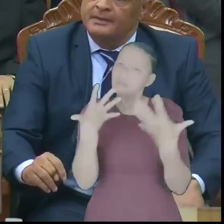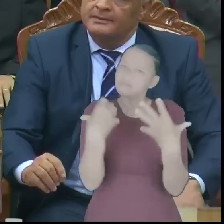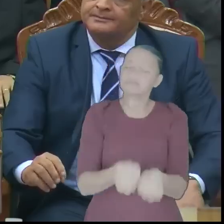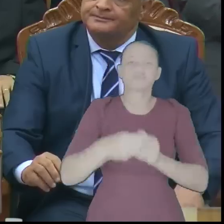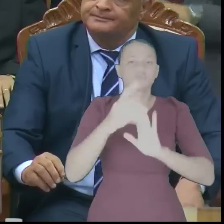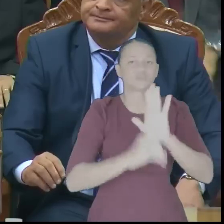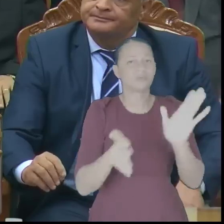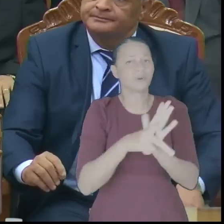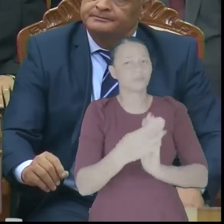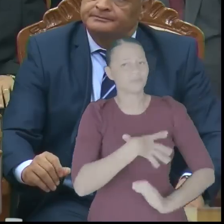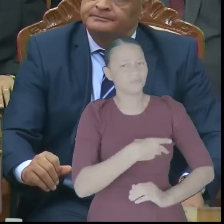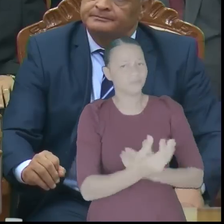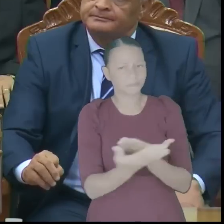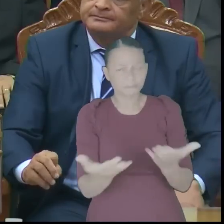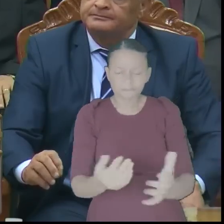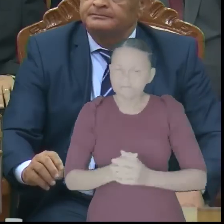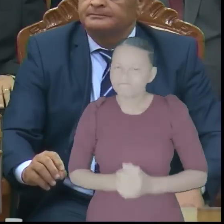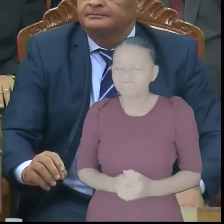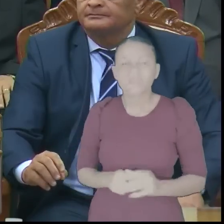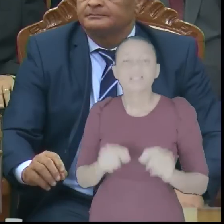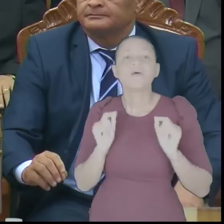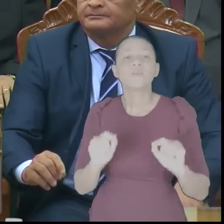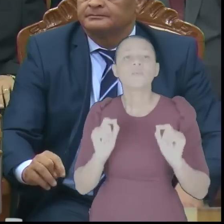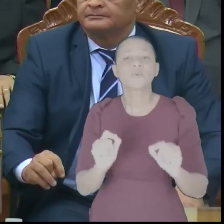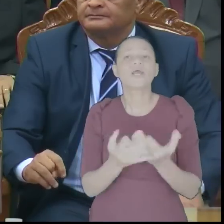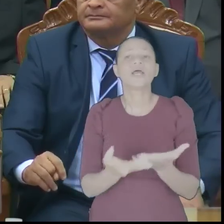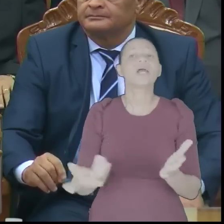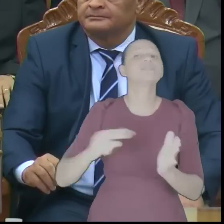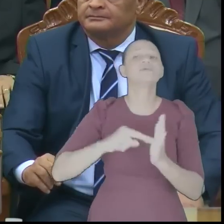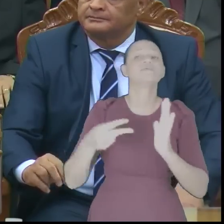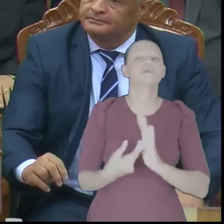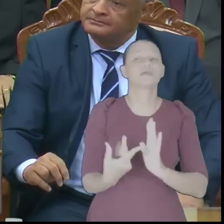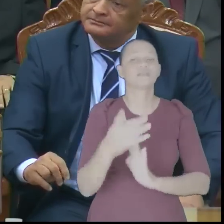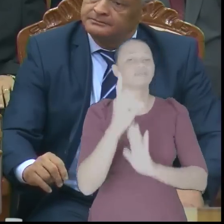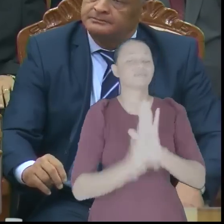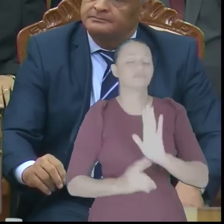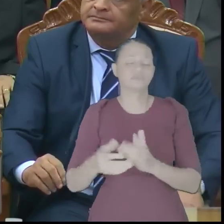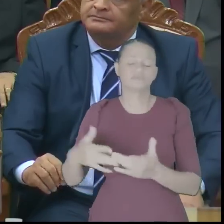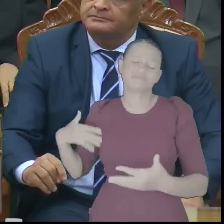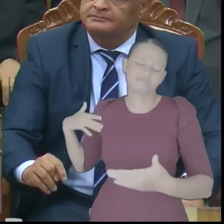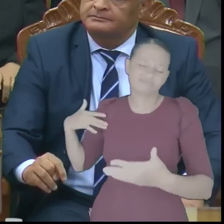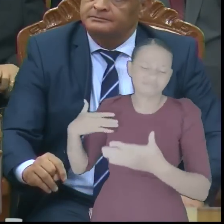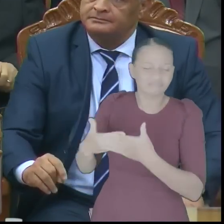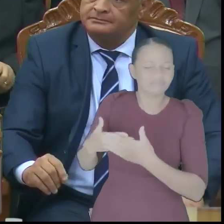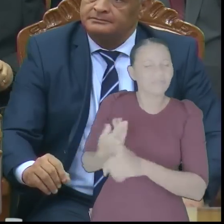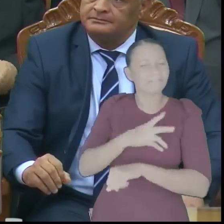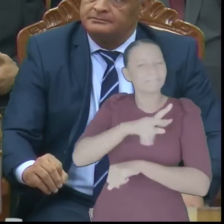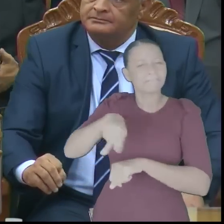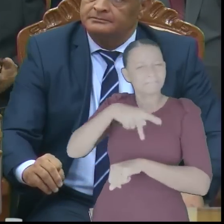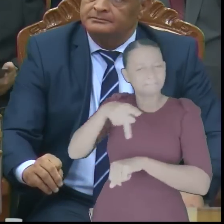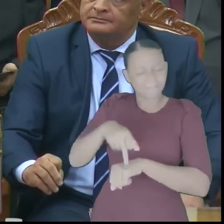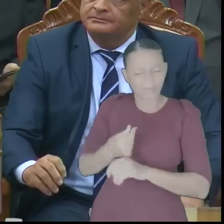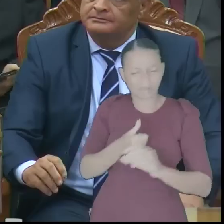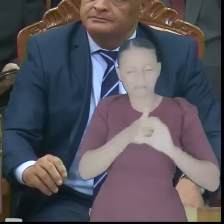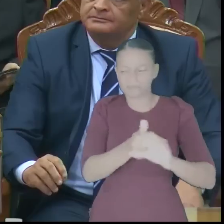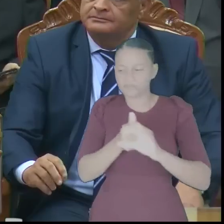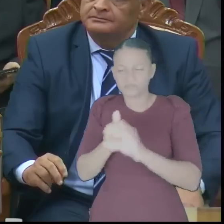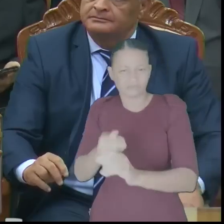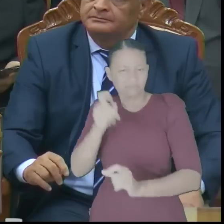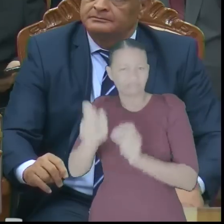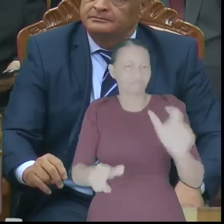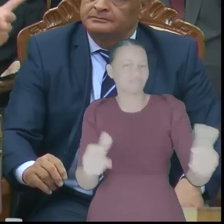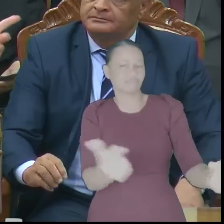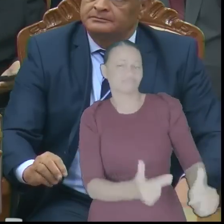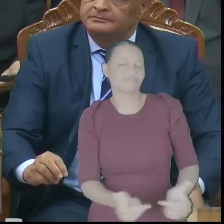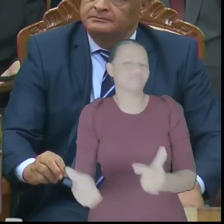filho. Agora, isso é direito. Diz a história que no tempo, num país onde os cristãos não tinham liberdade,